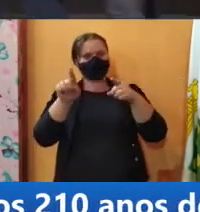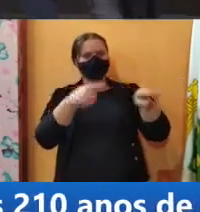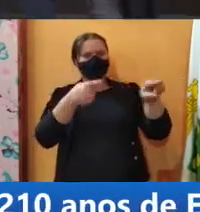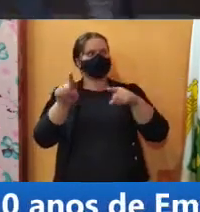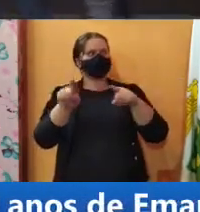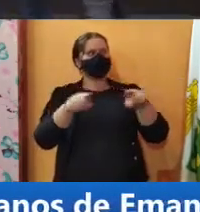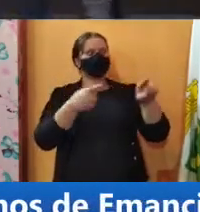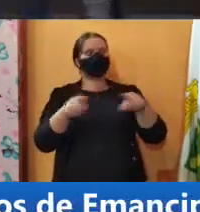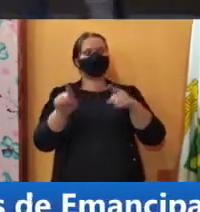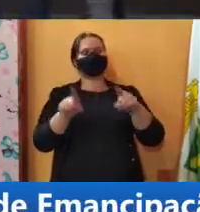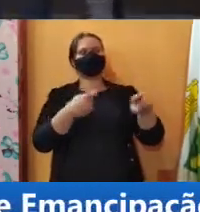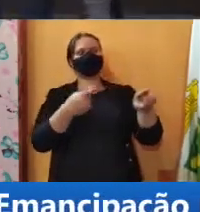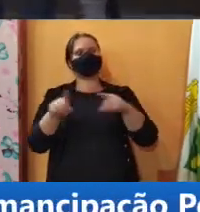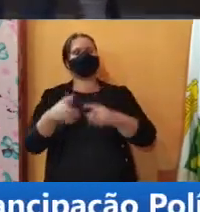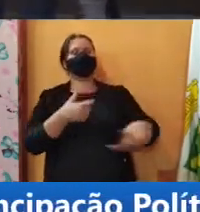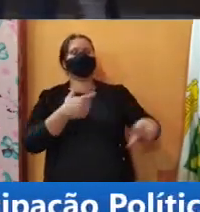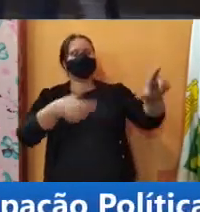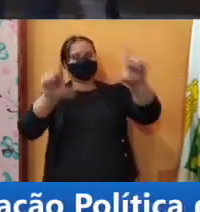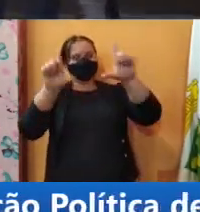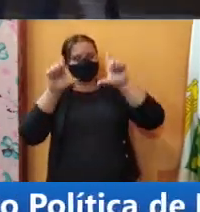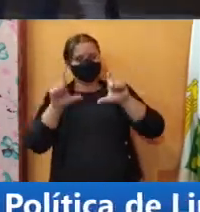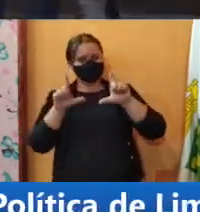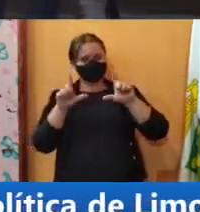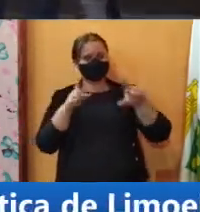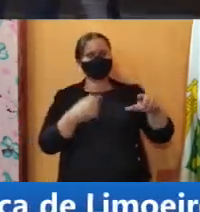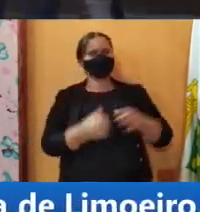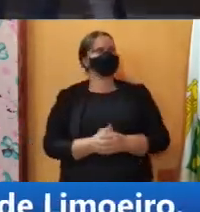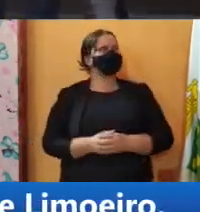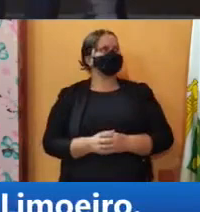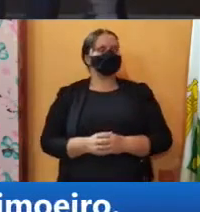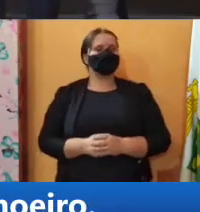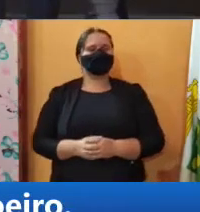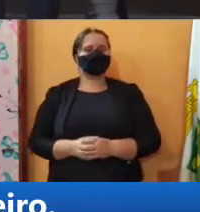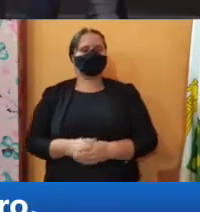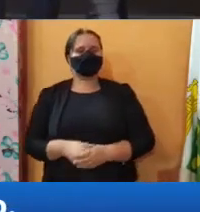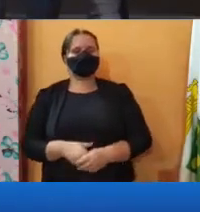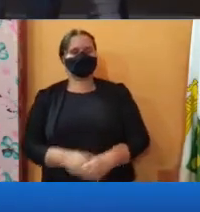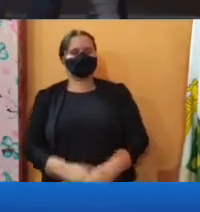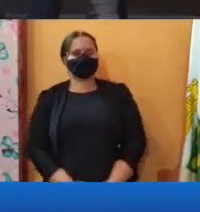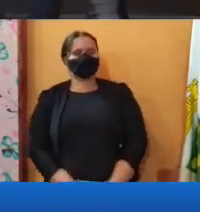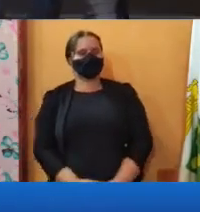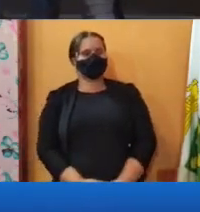Ataliano. Parabéns, meu limoeiro, cidade de encantos mil,